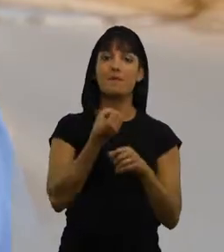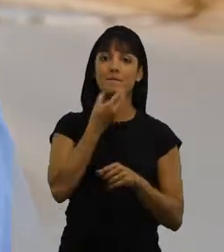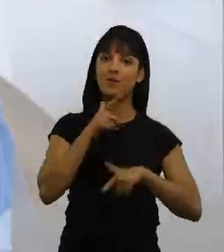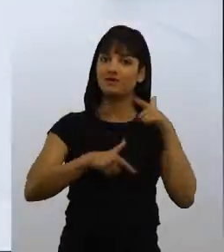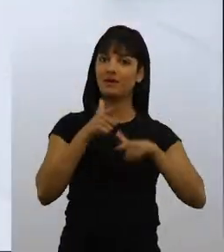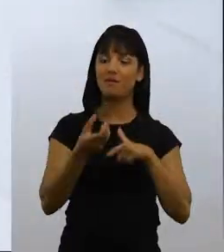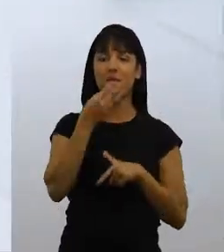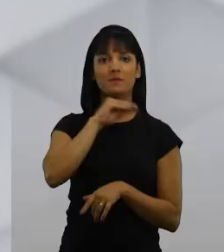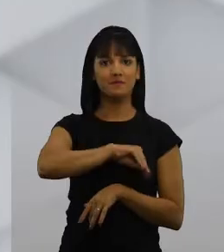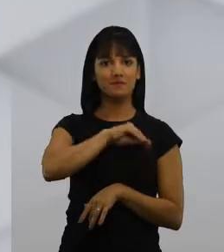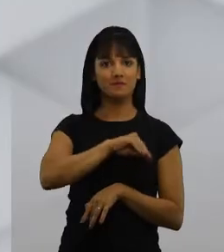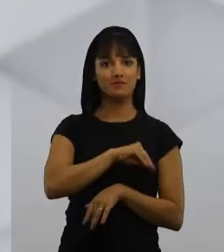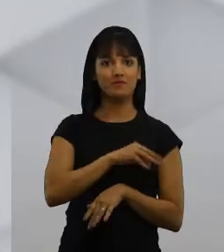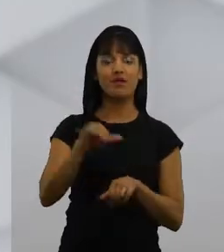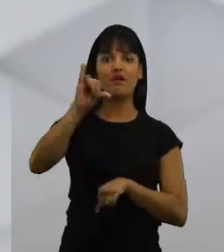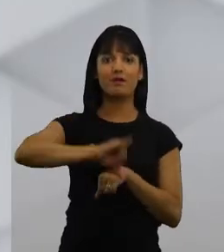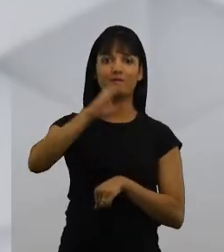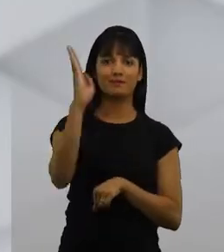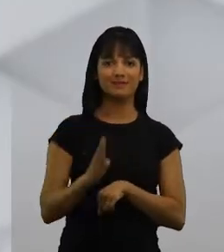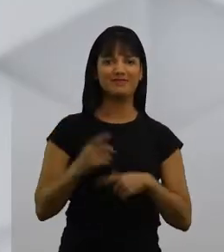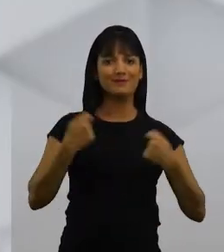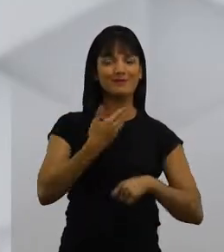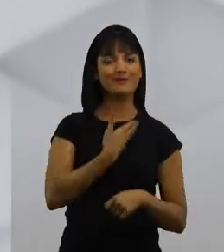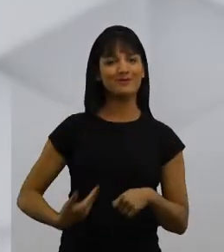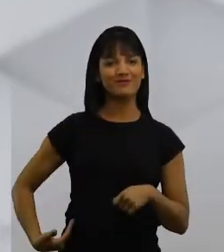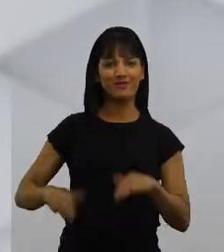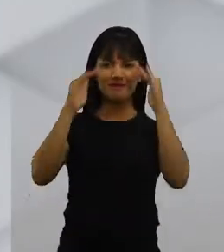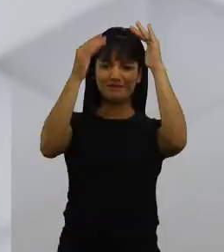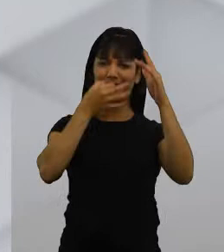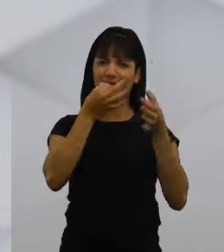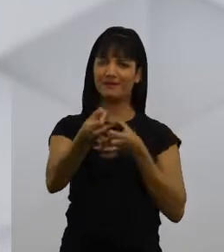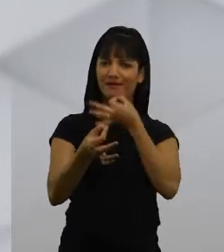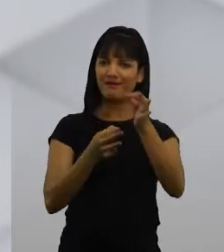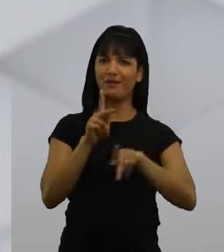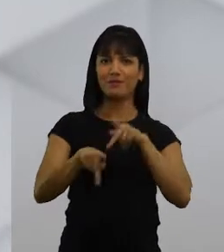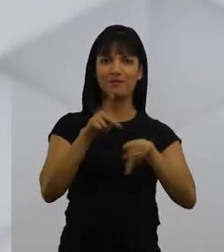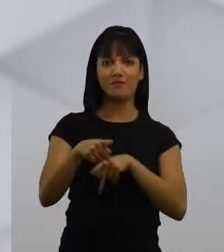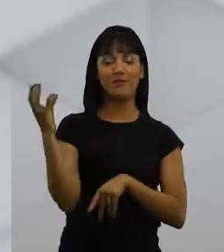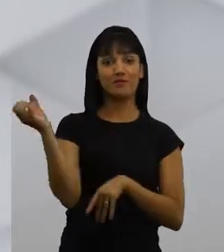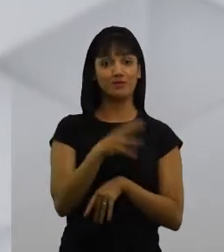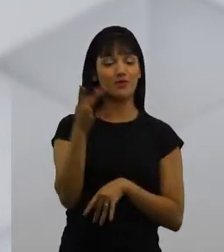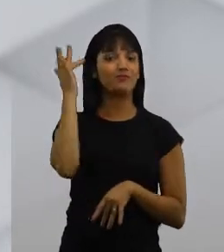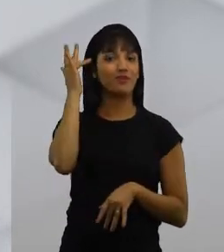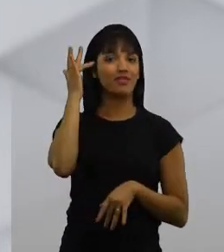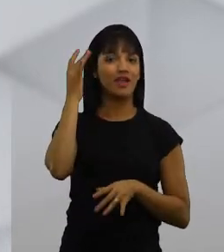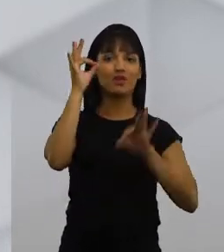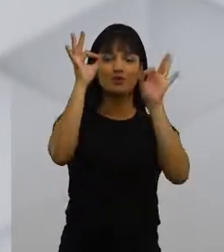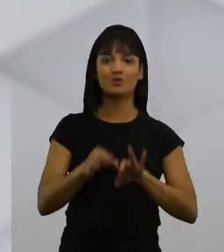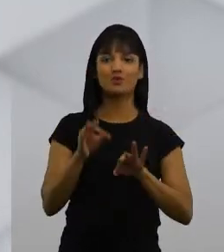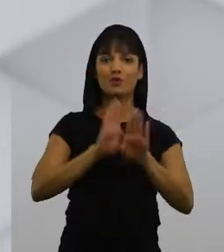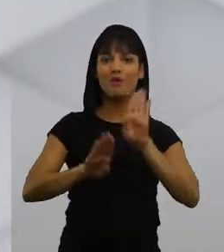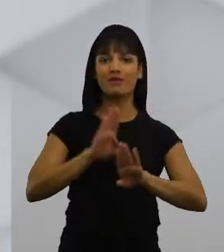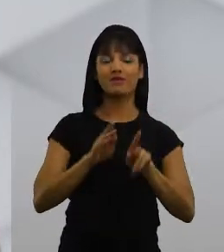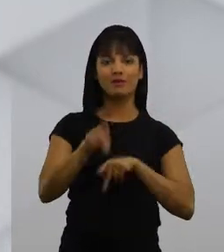bons salários. A capital do nosso país merece um governo democrático, moderno, eficiente e justo no cuidado com a